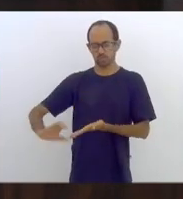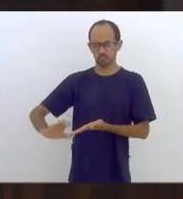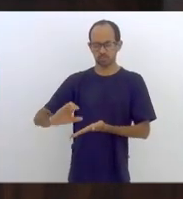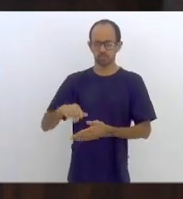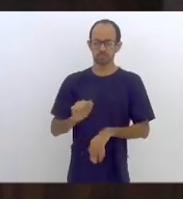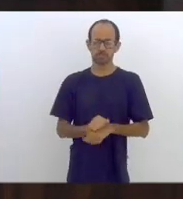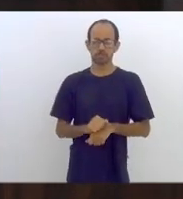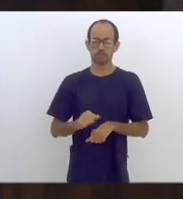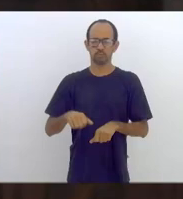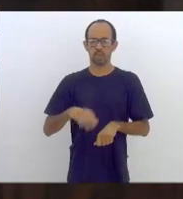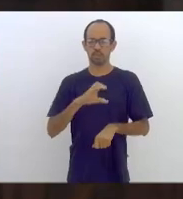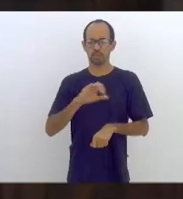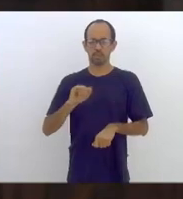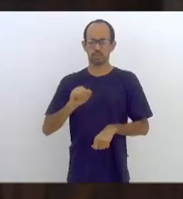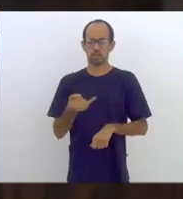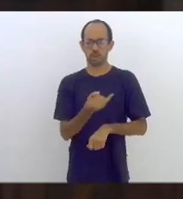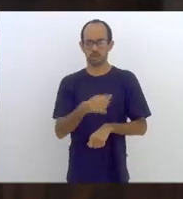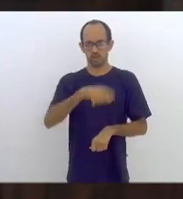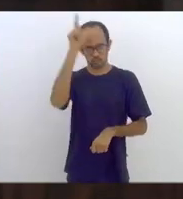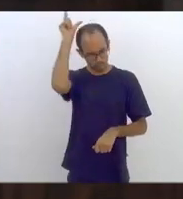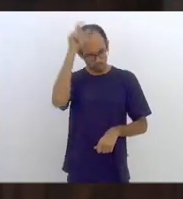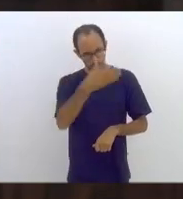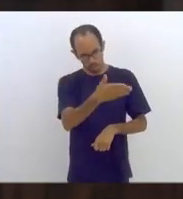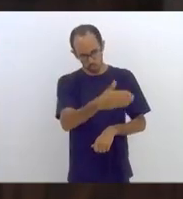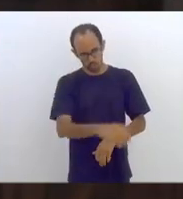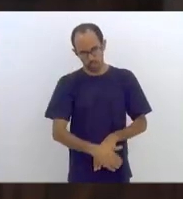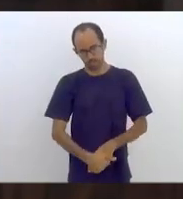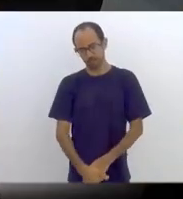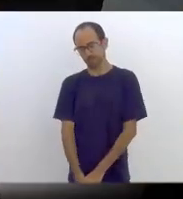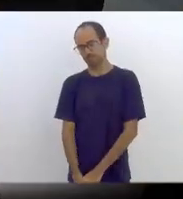pela comissão de condição de Justiça Deputado Luiz Paulo